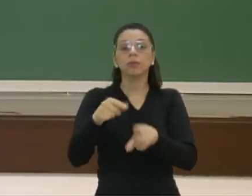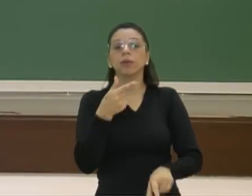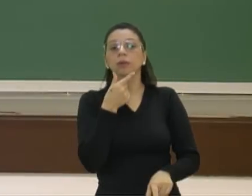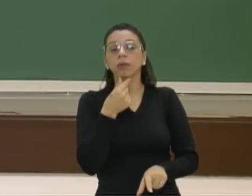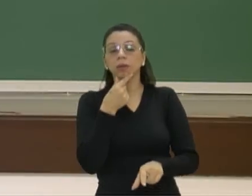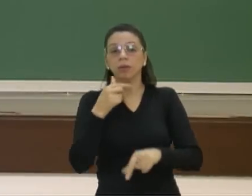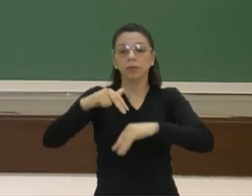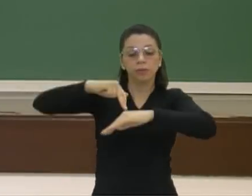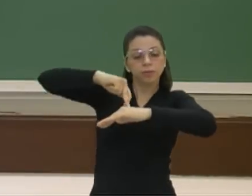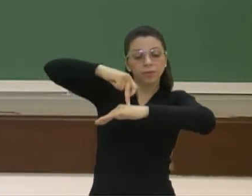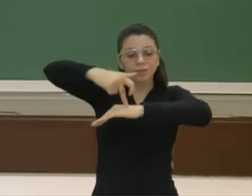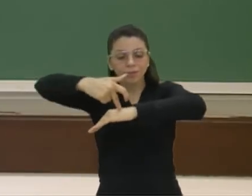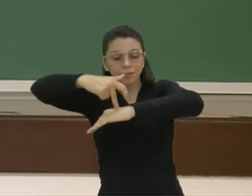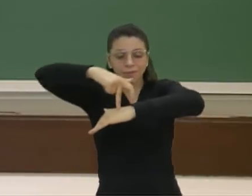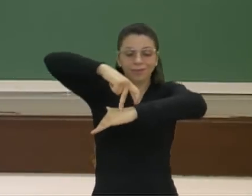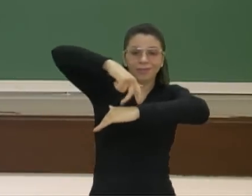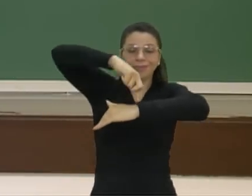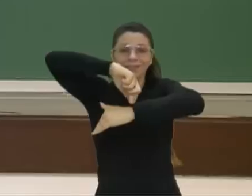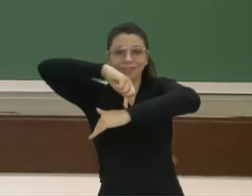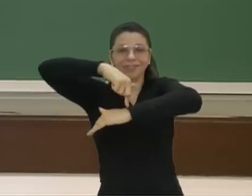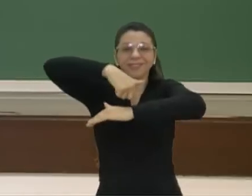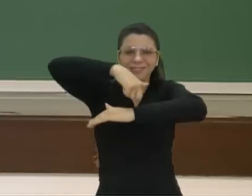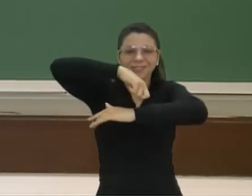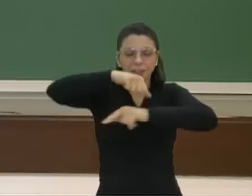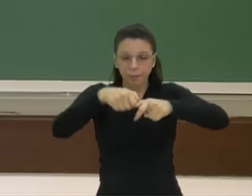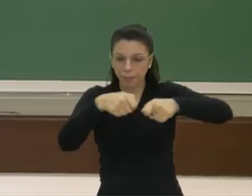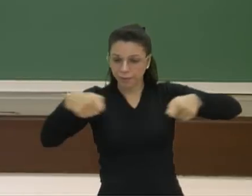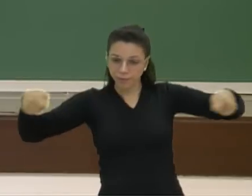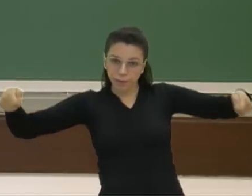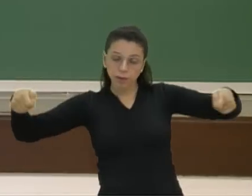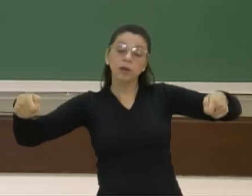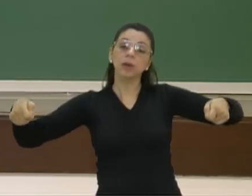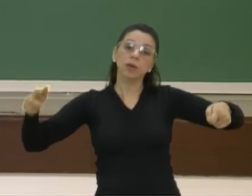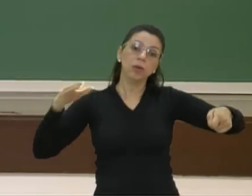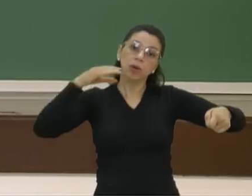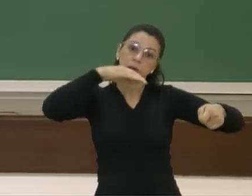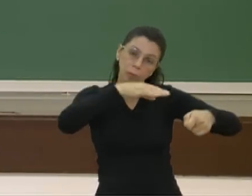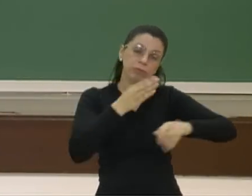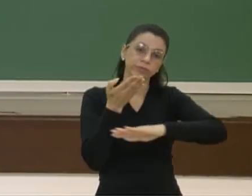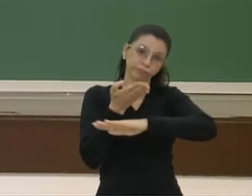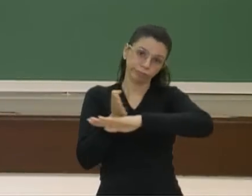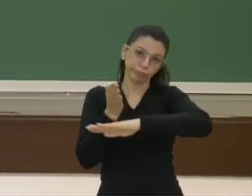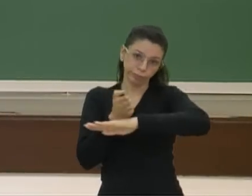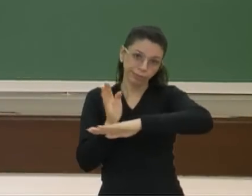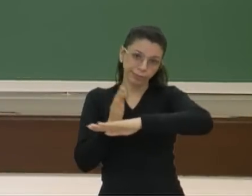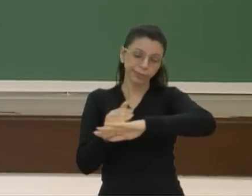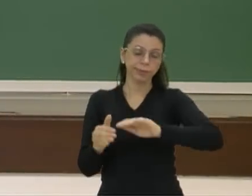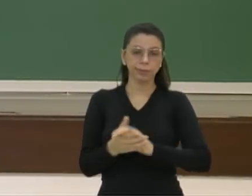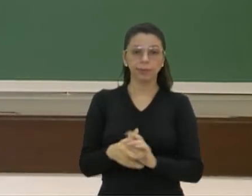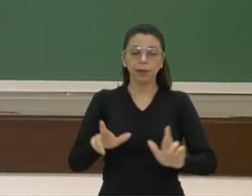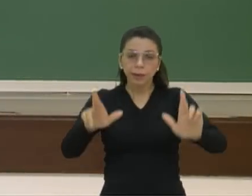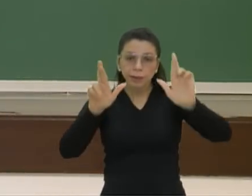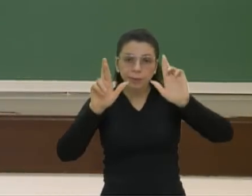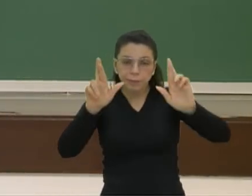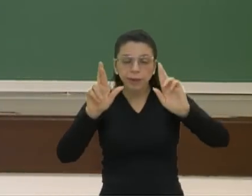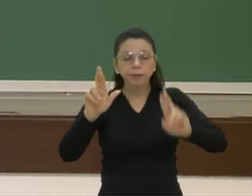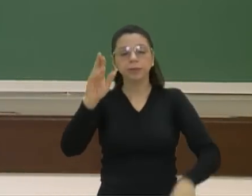o slackline, ele consegue se equilibrar numa fita. Claro, com muito treino, com muita prática. Espero que vocês tenham